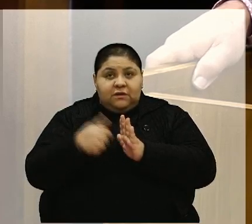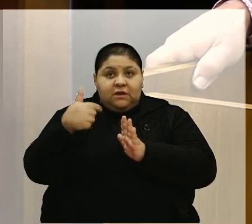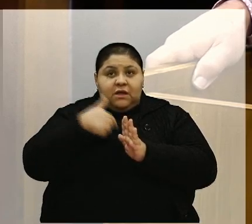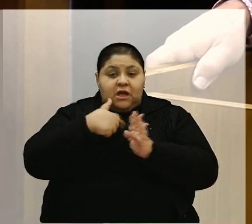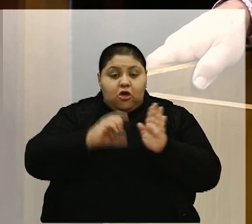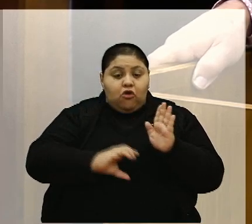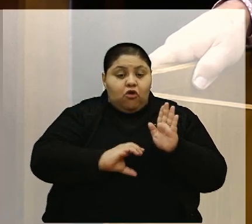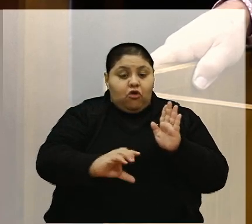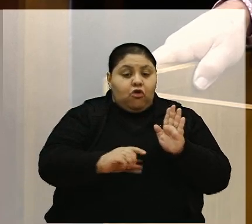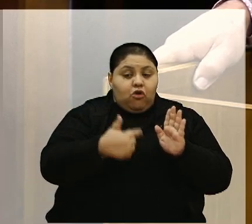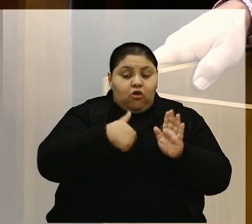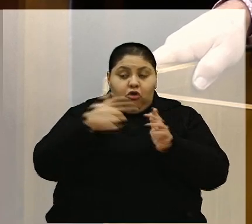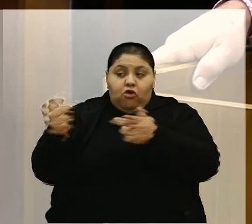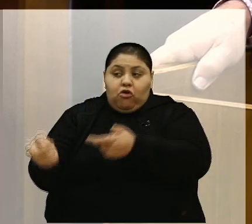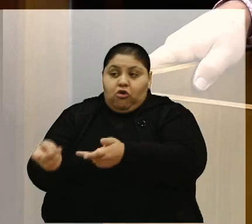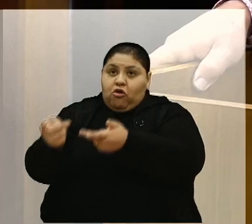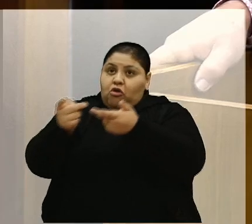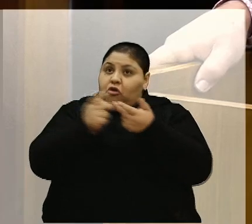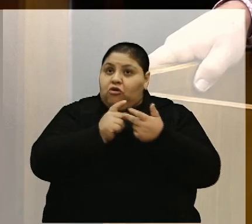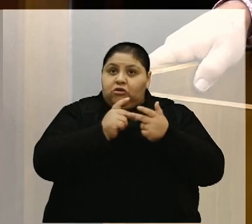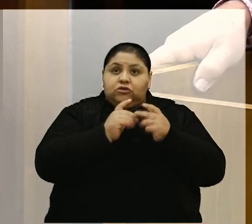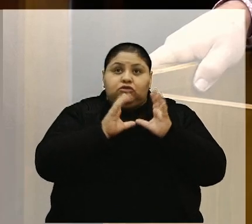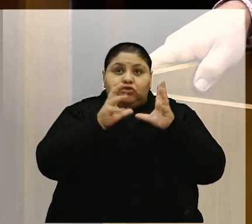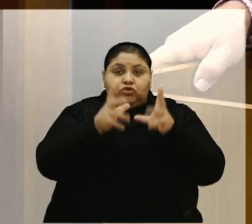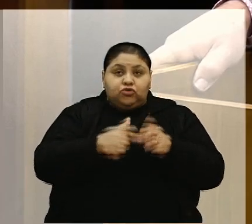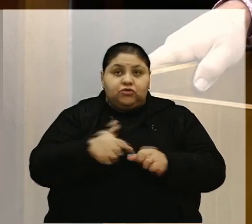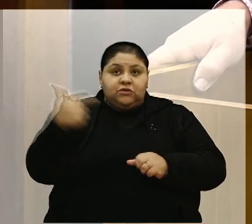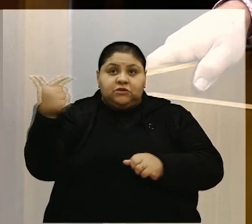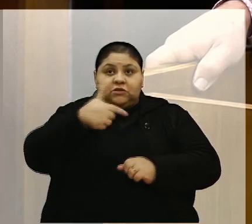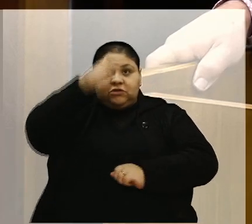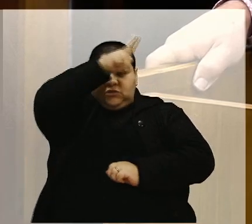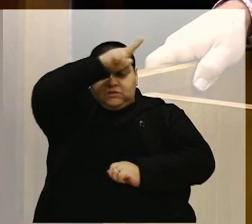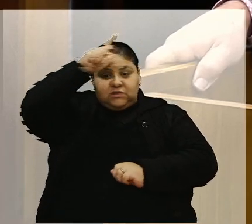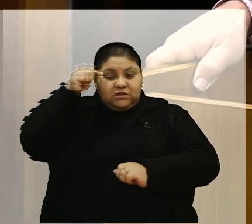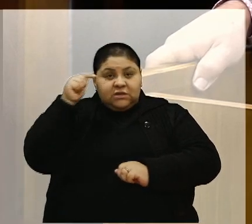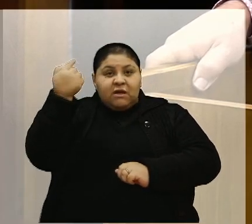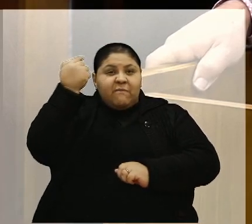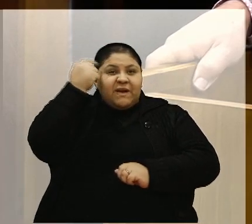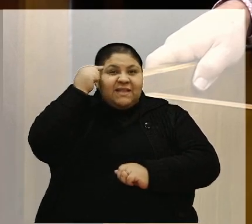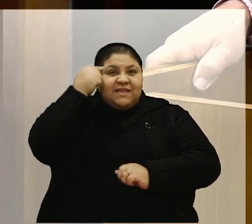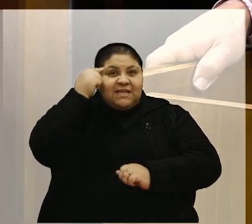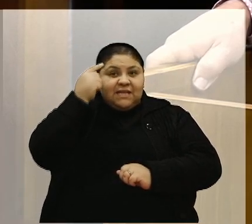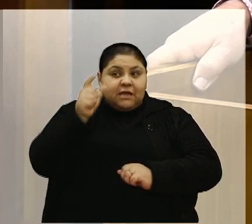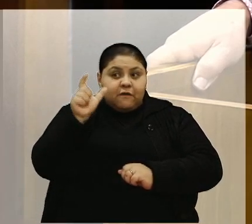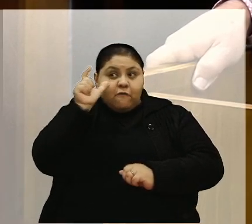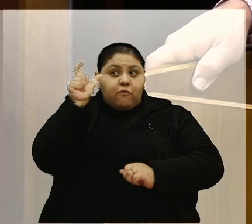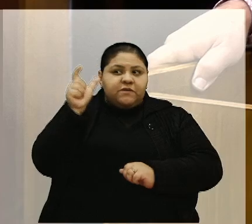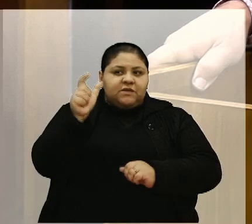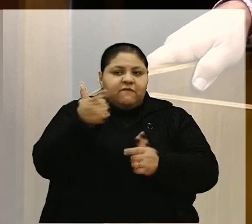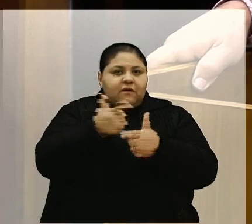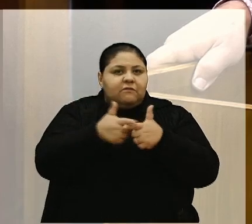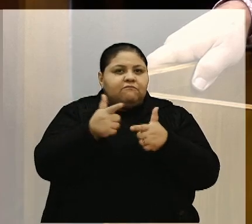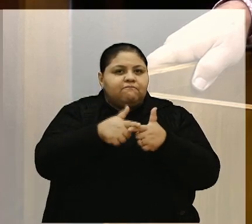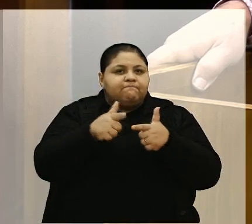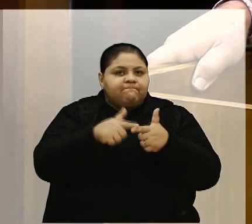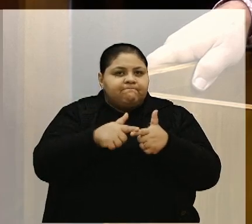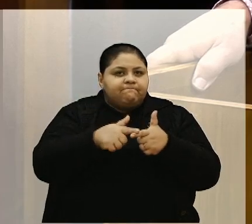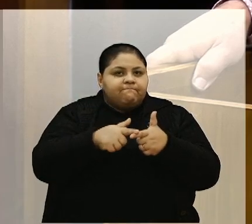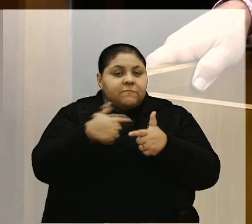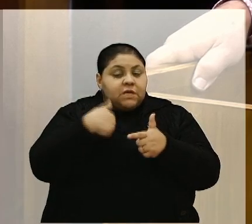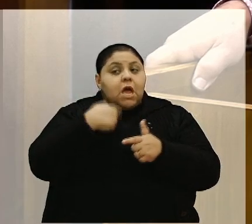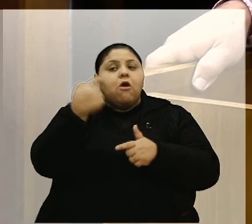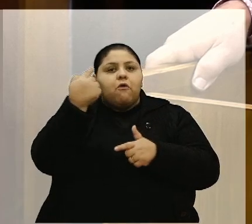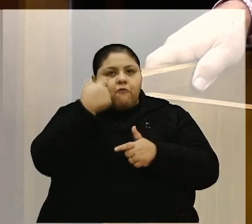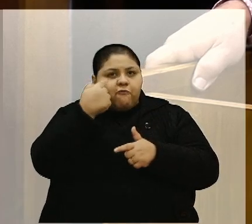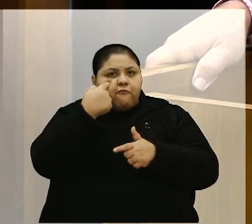coordenador, eu visitei praticamente todas as subprefeituras para ver as mazelas. E eu identifiquei, sim, e